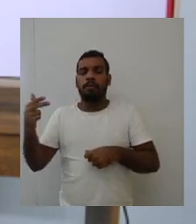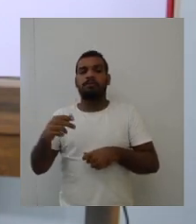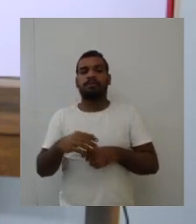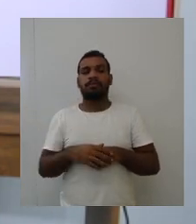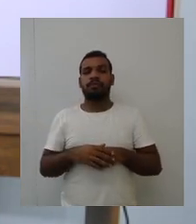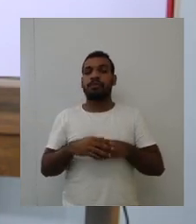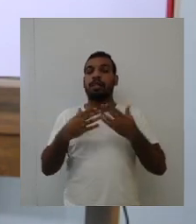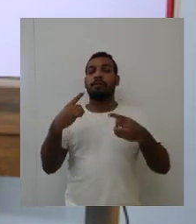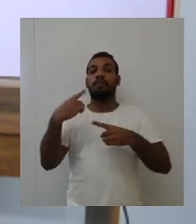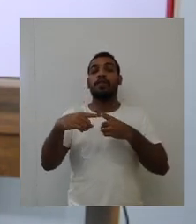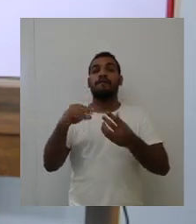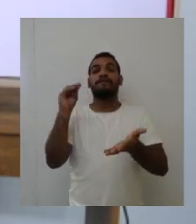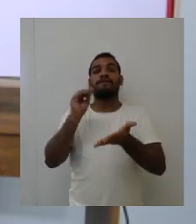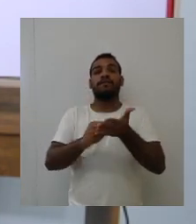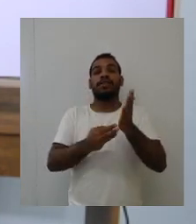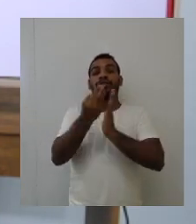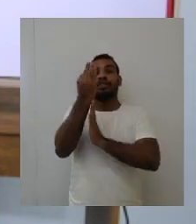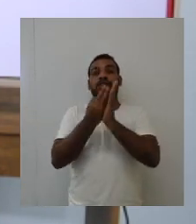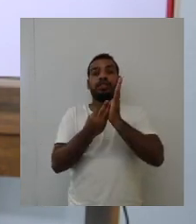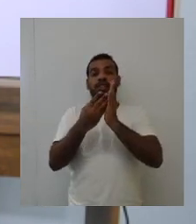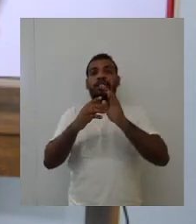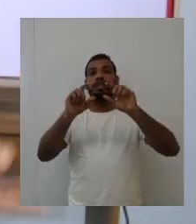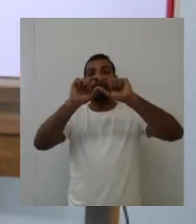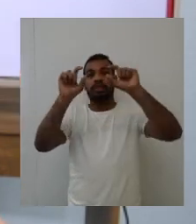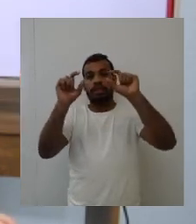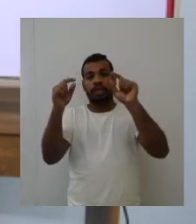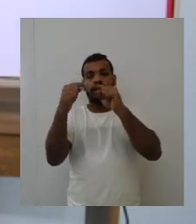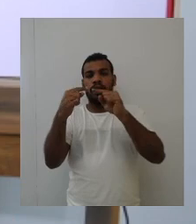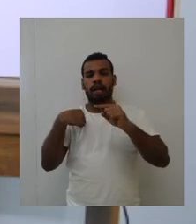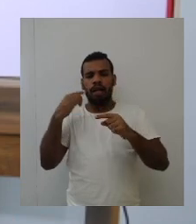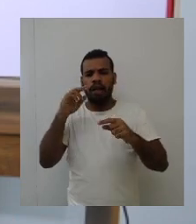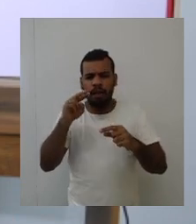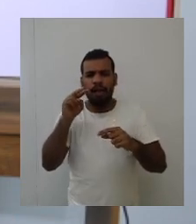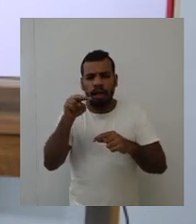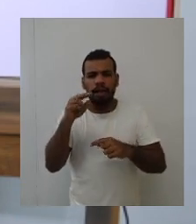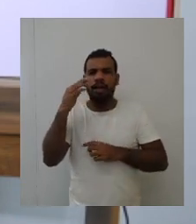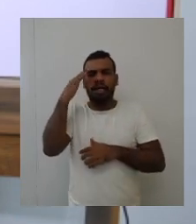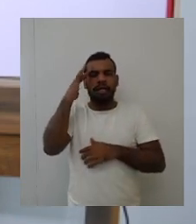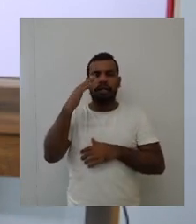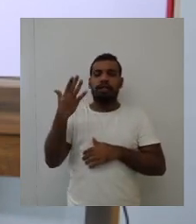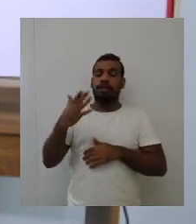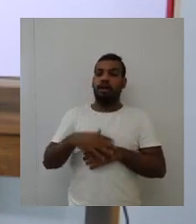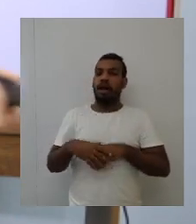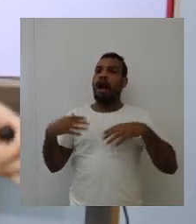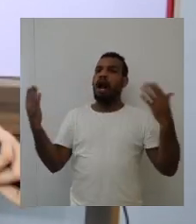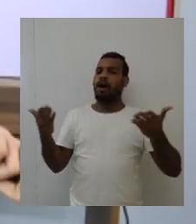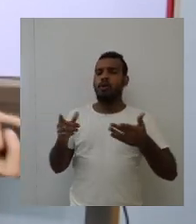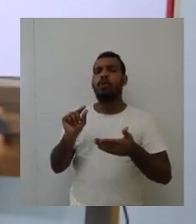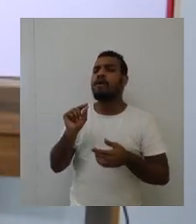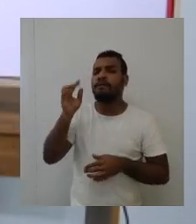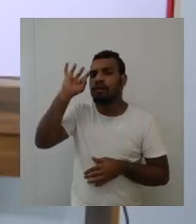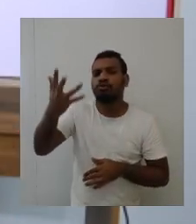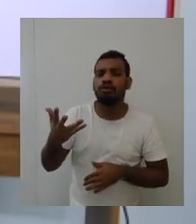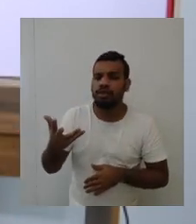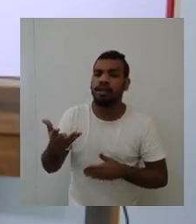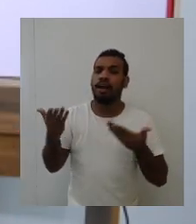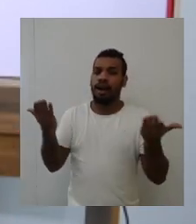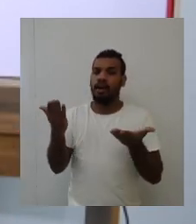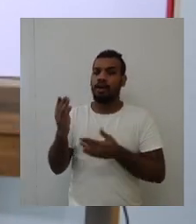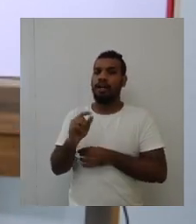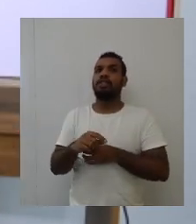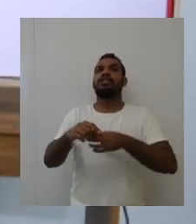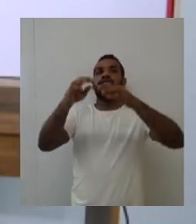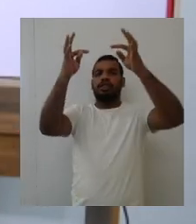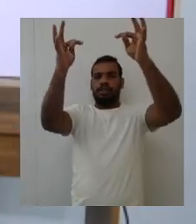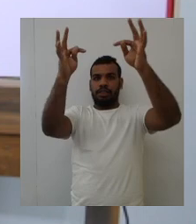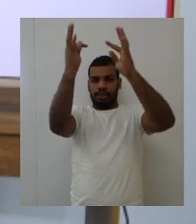consequência da falta de fluidez do texto, porque não tem elemento coesivo, não é? E qual é a nossa missão agora? A nossa missão é